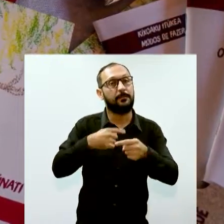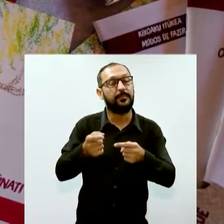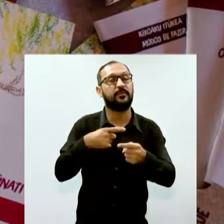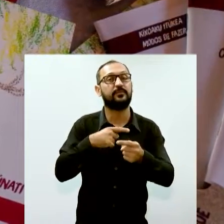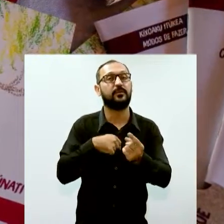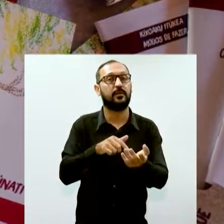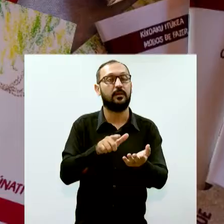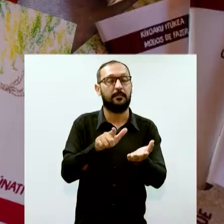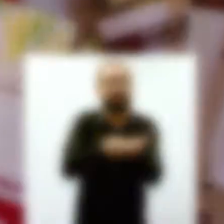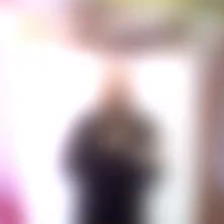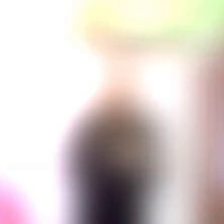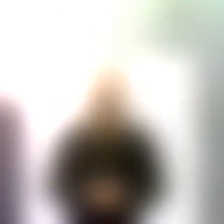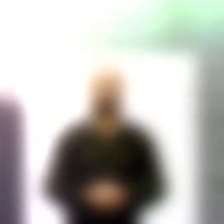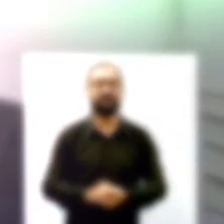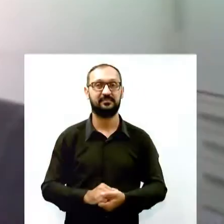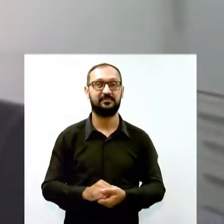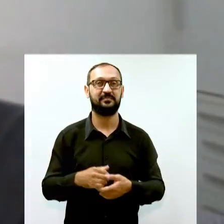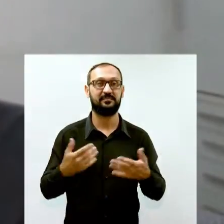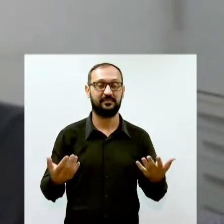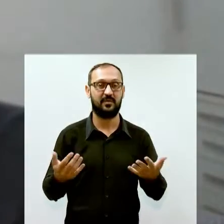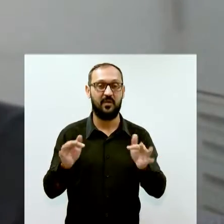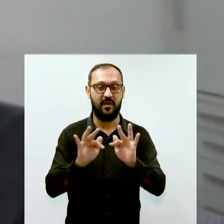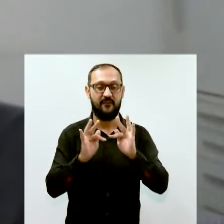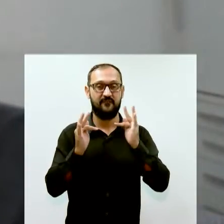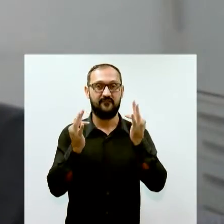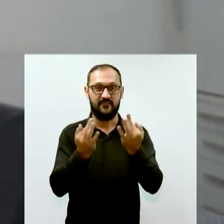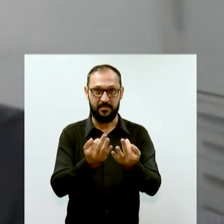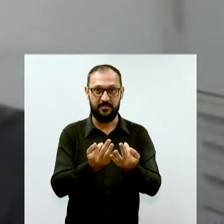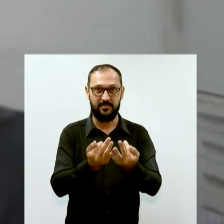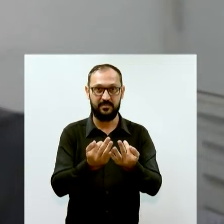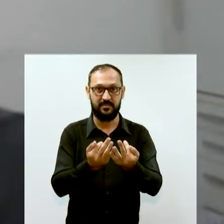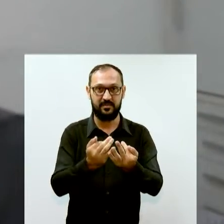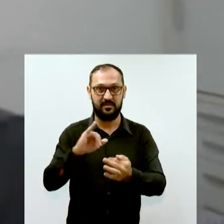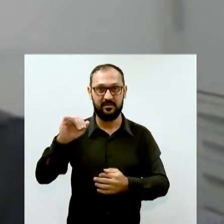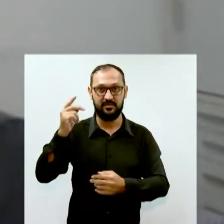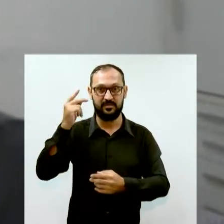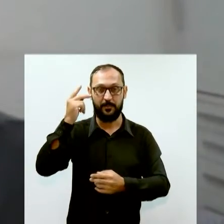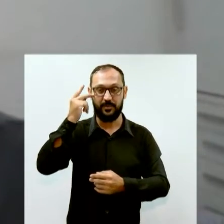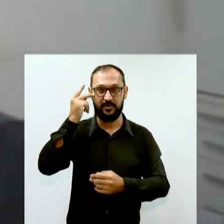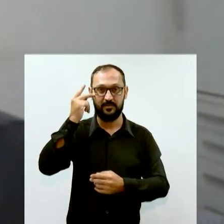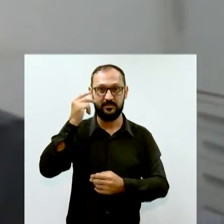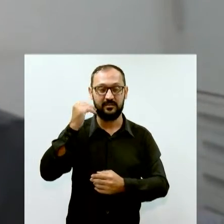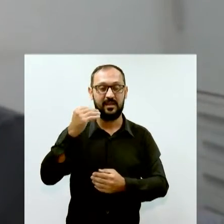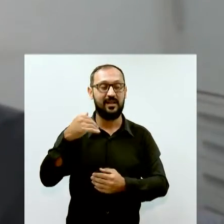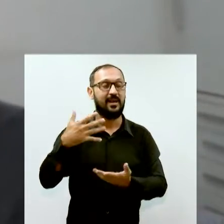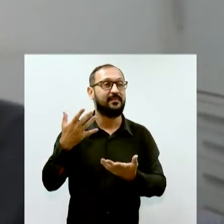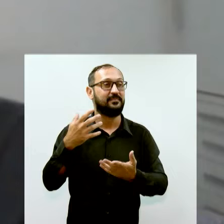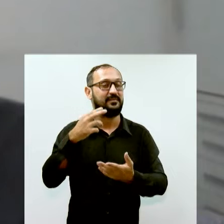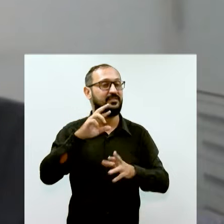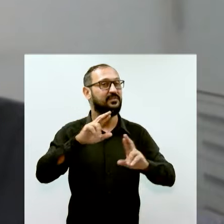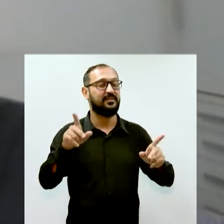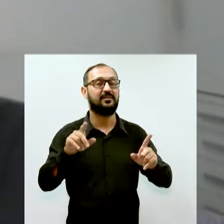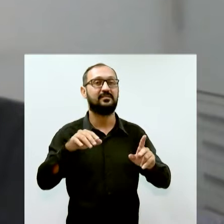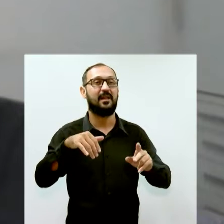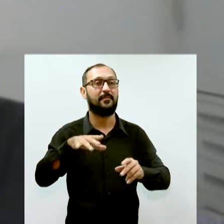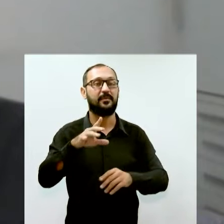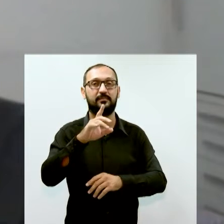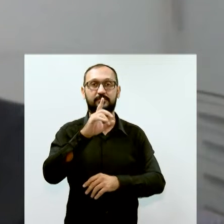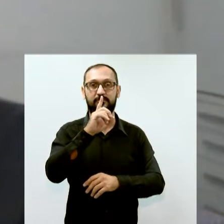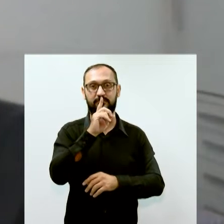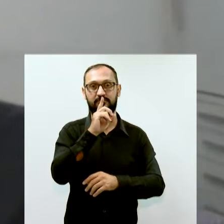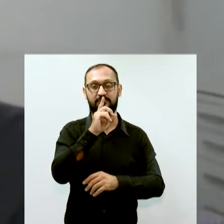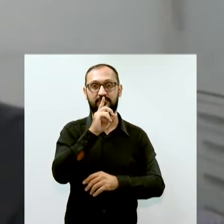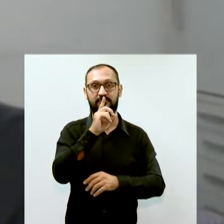foi impresso no formato de livro. A família japonesa, ela, sabidamente, ela é mais silenciosa, né?